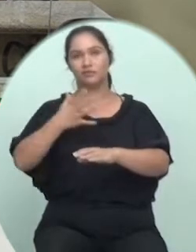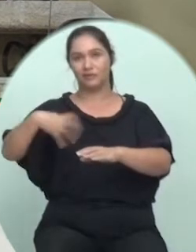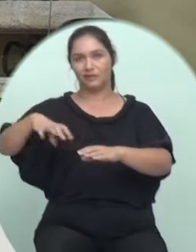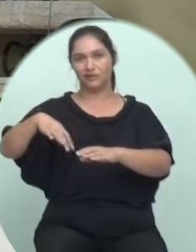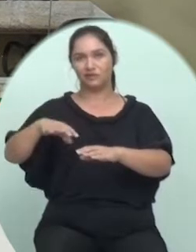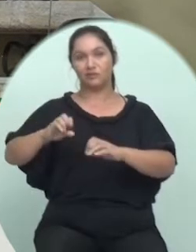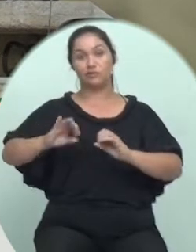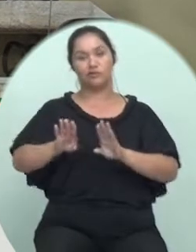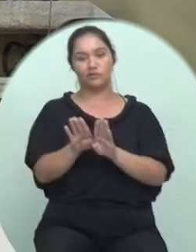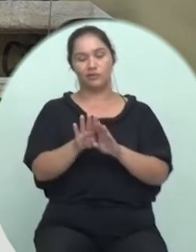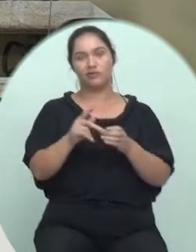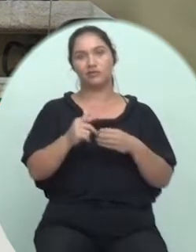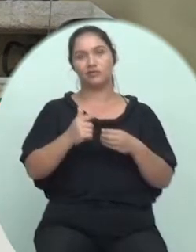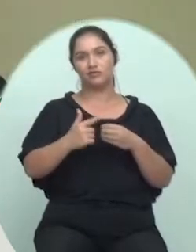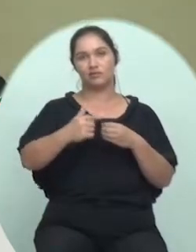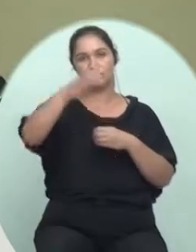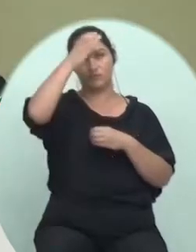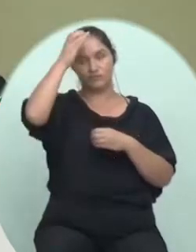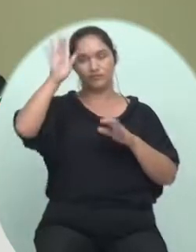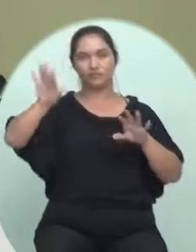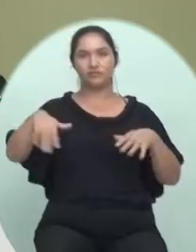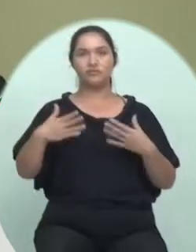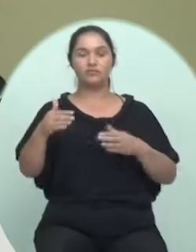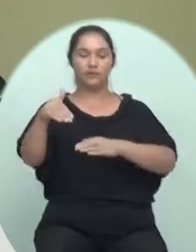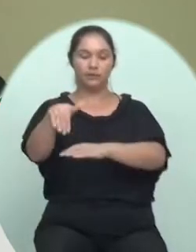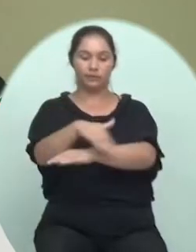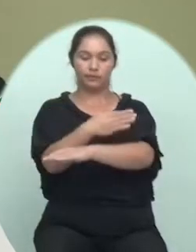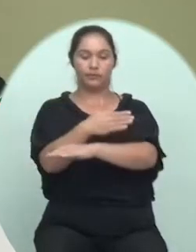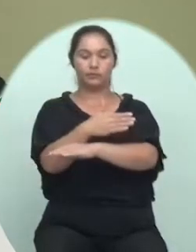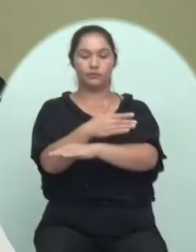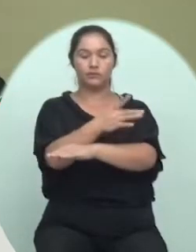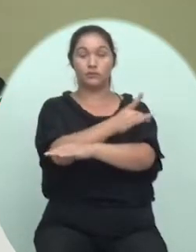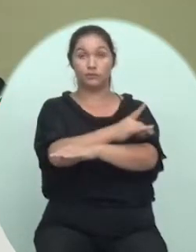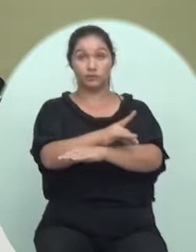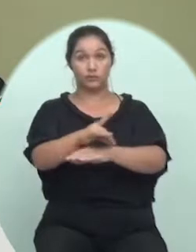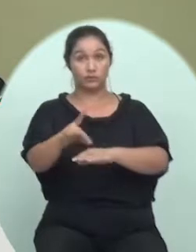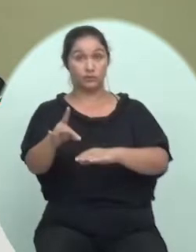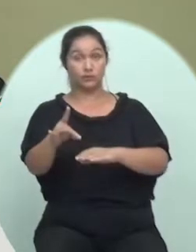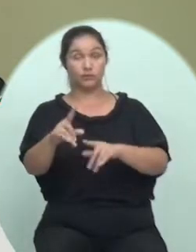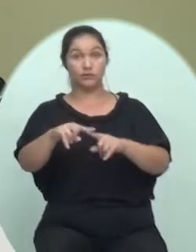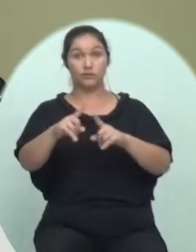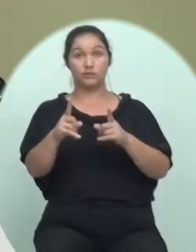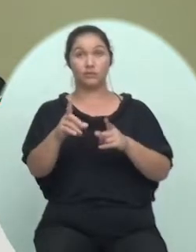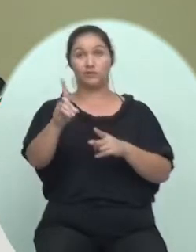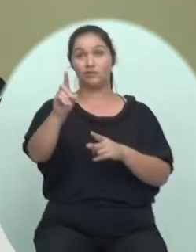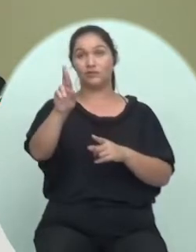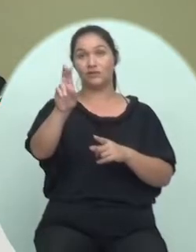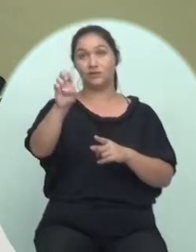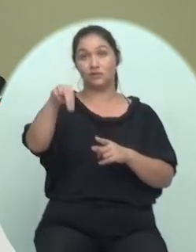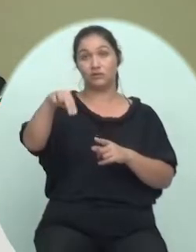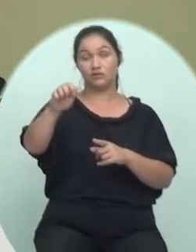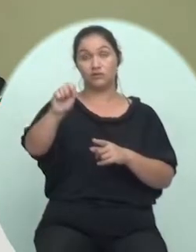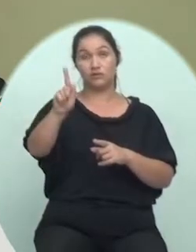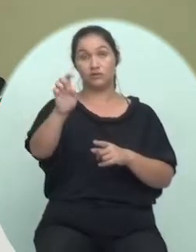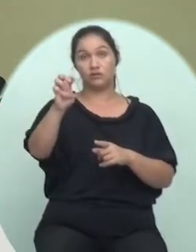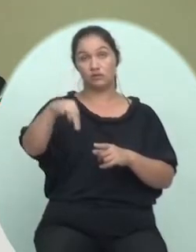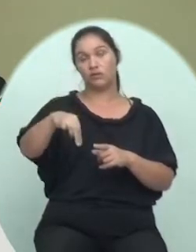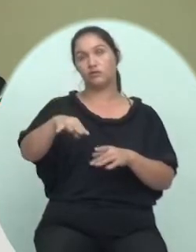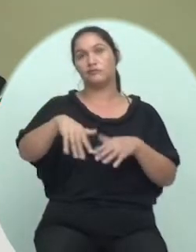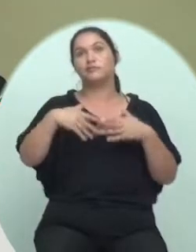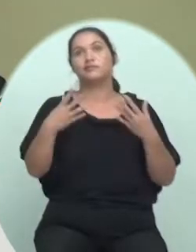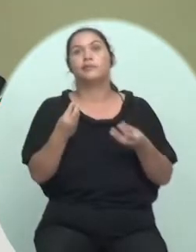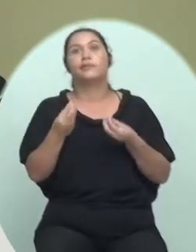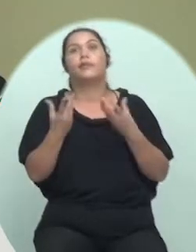toda a cidade, né? E ali tem muitas ruas dessas que vai ser feita a pavimentação, que elas não têm a drenagem, né? Não tem a pluvial feita,